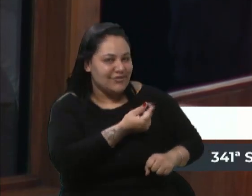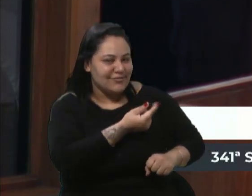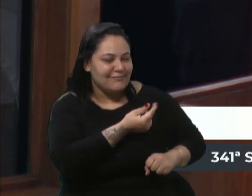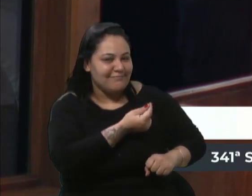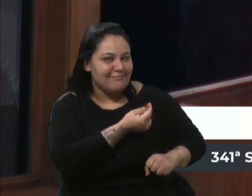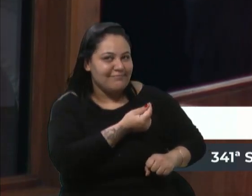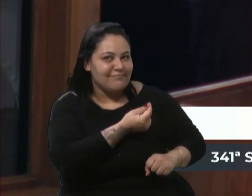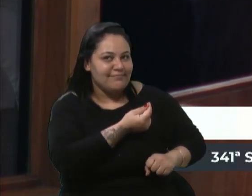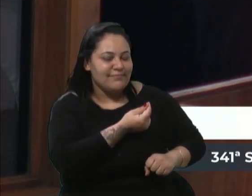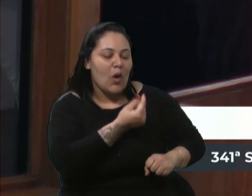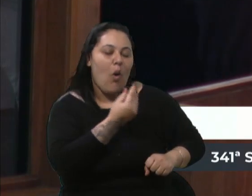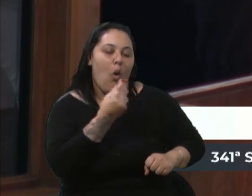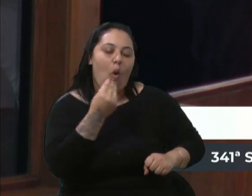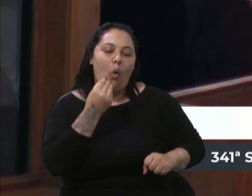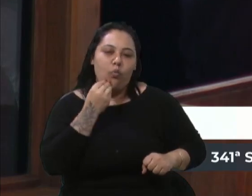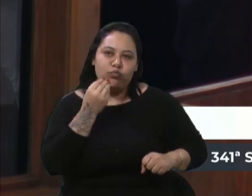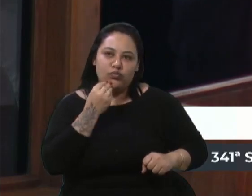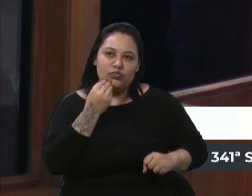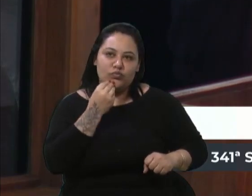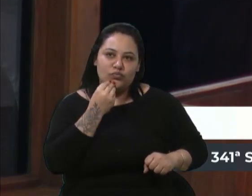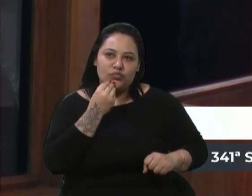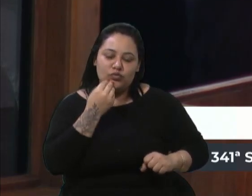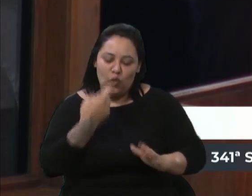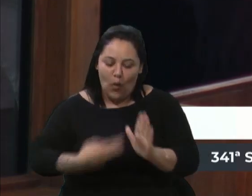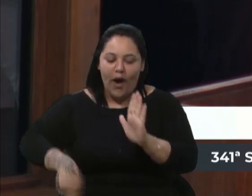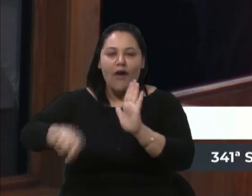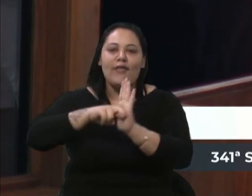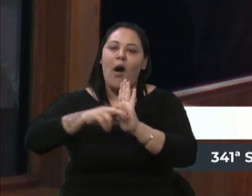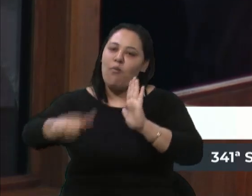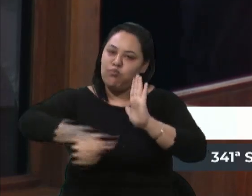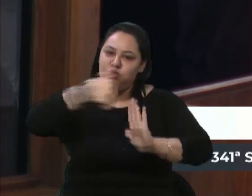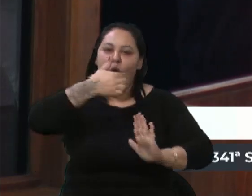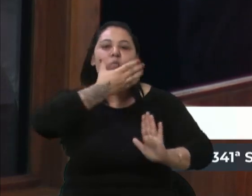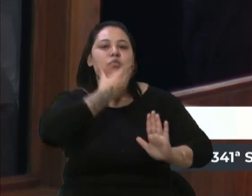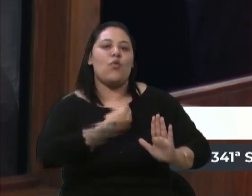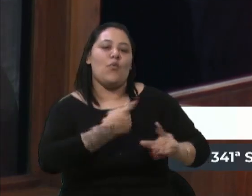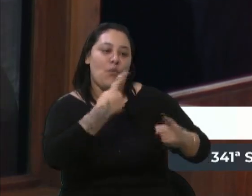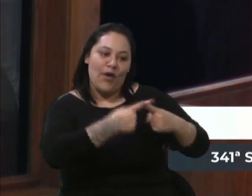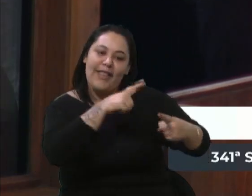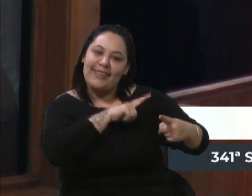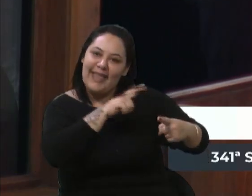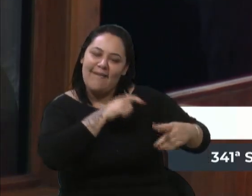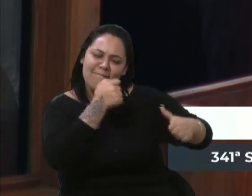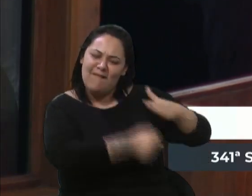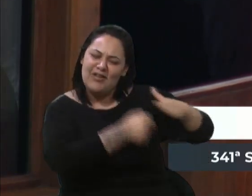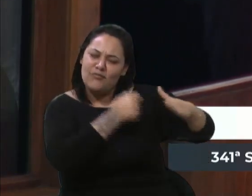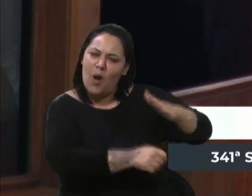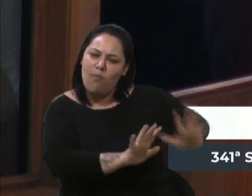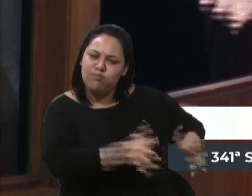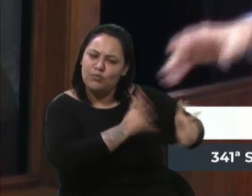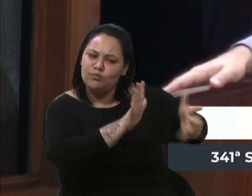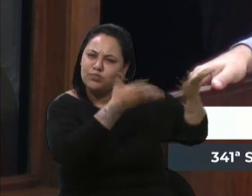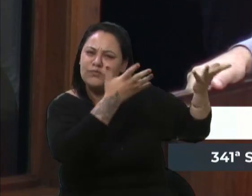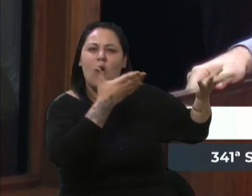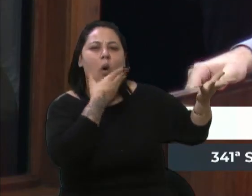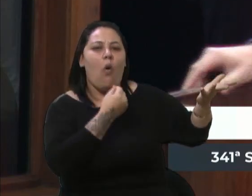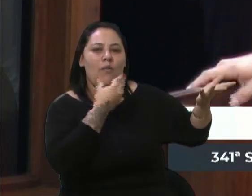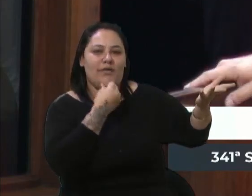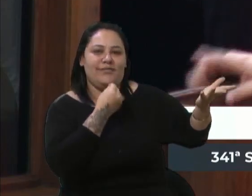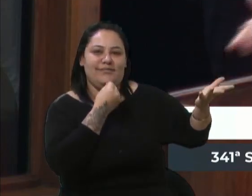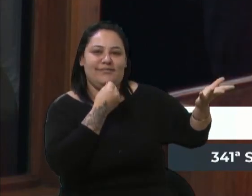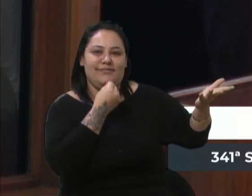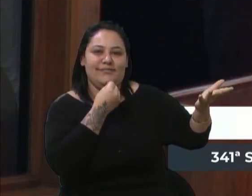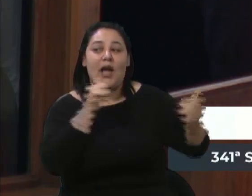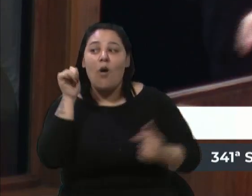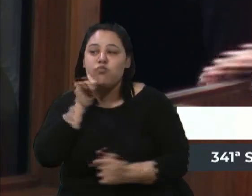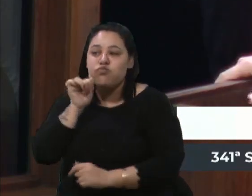isso acaba resultando, logicamente, num resultado melhor para os homens, porque tem recursos, tem investimento, tem condições muito mais efetivas